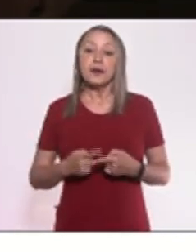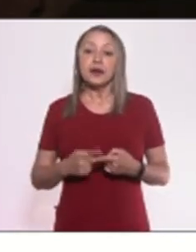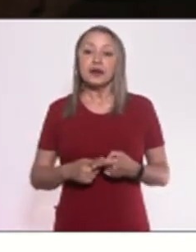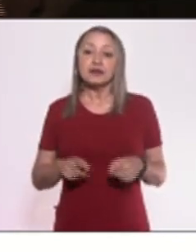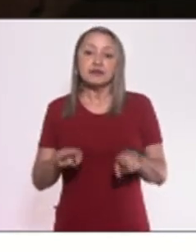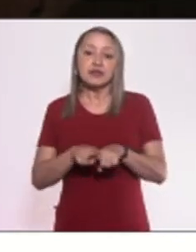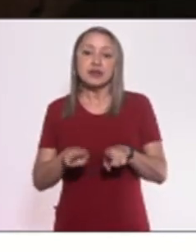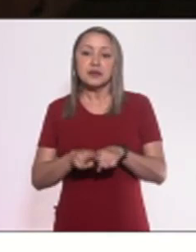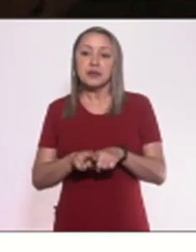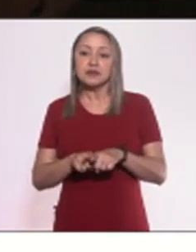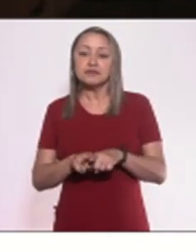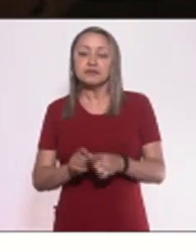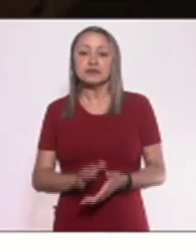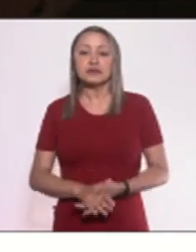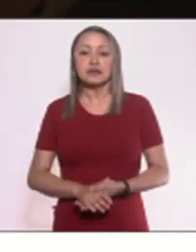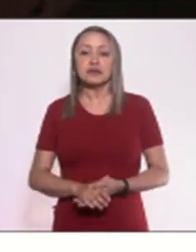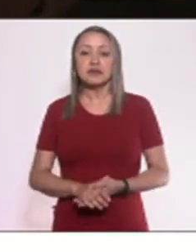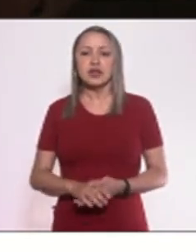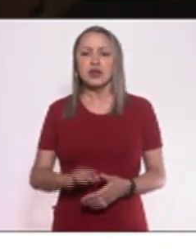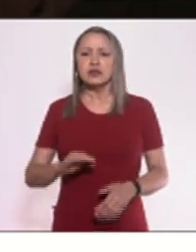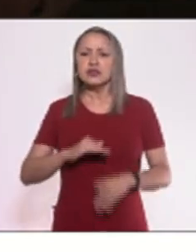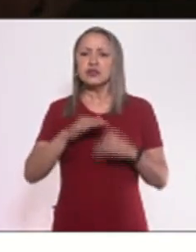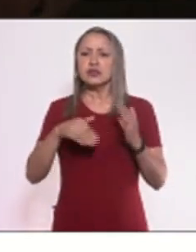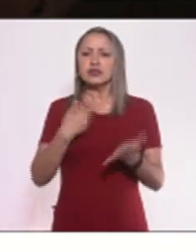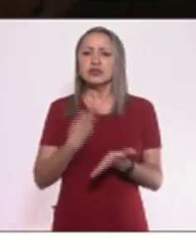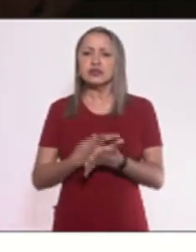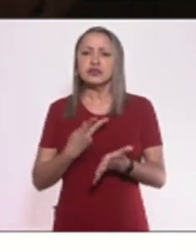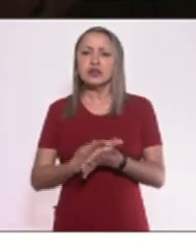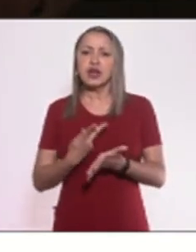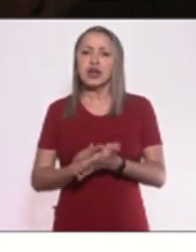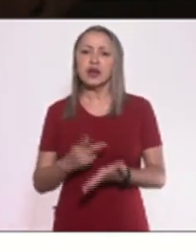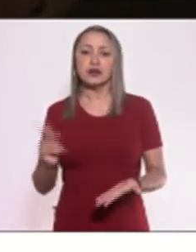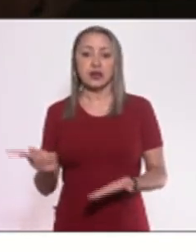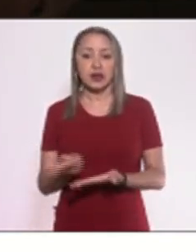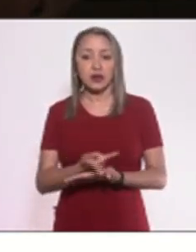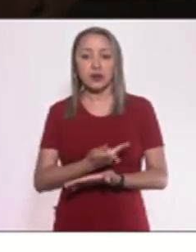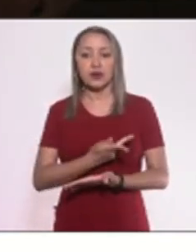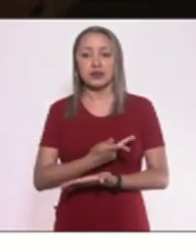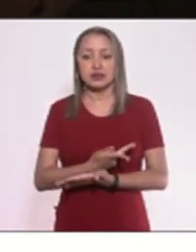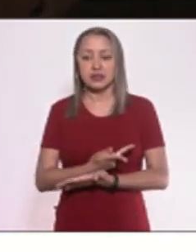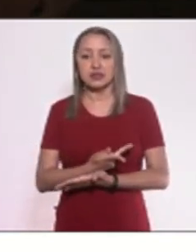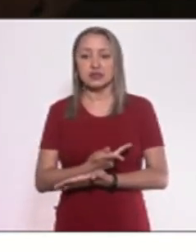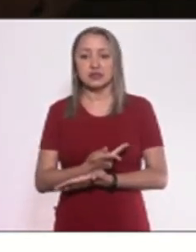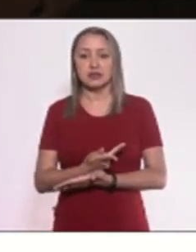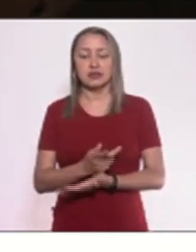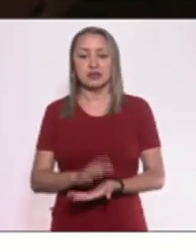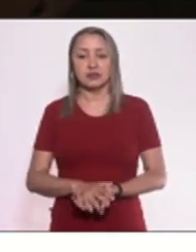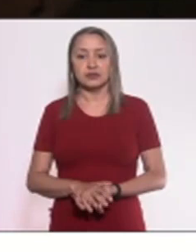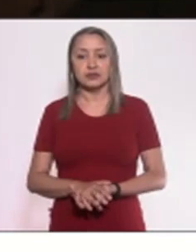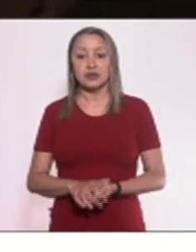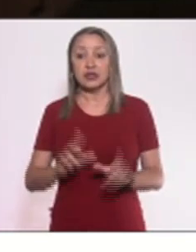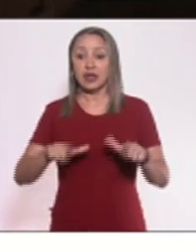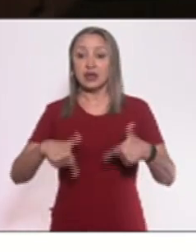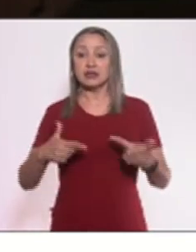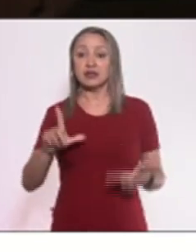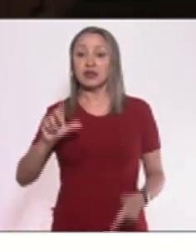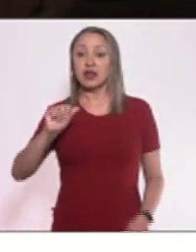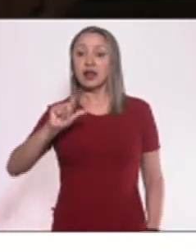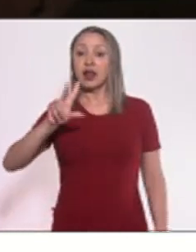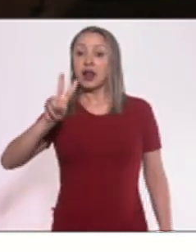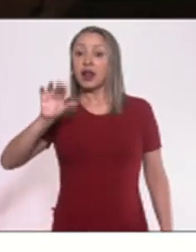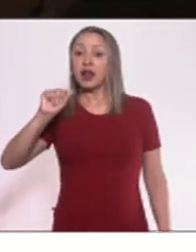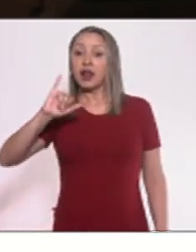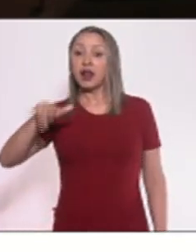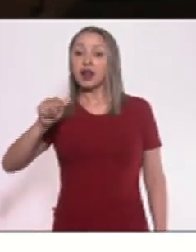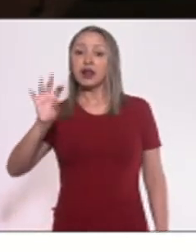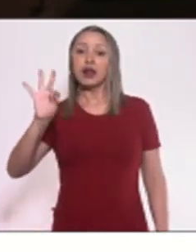desmontar, apesar de todos os erros que cometeu, a Operação Lava Jato. Por